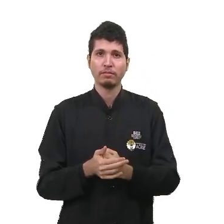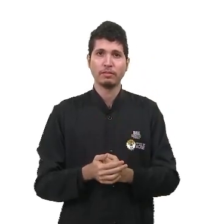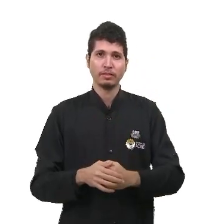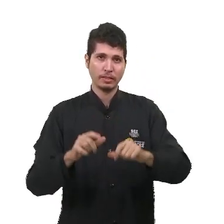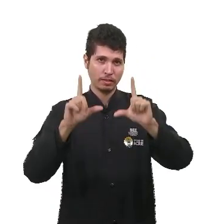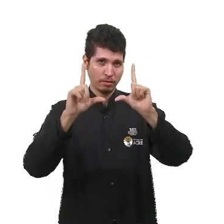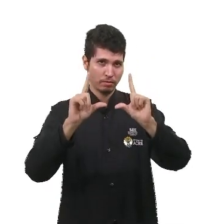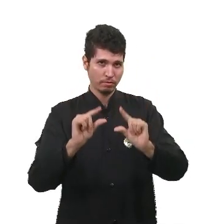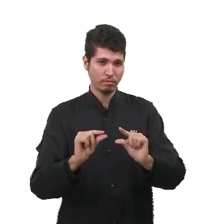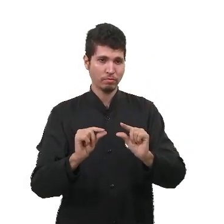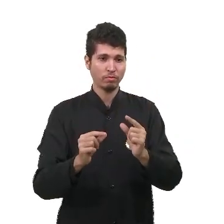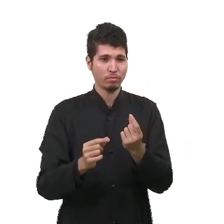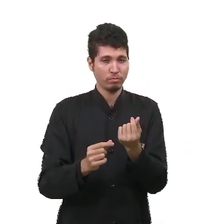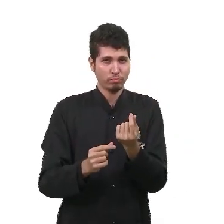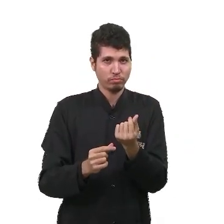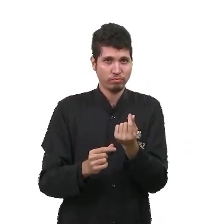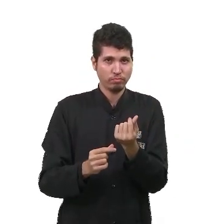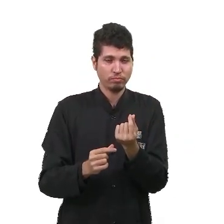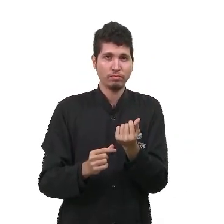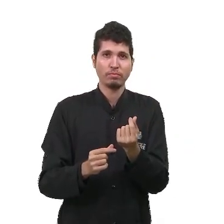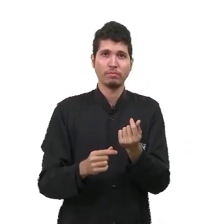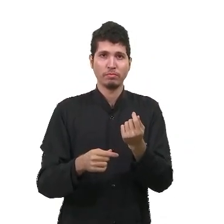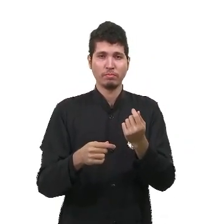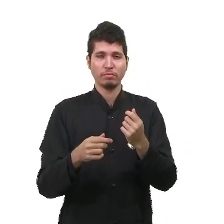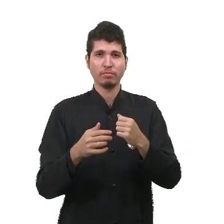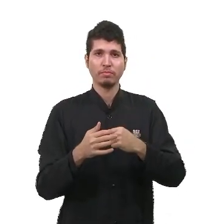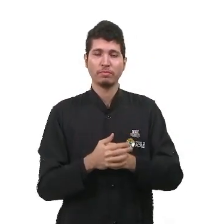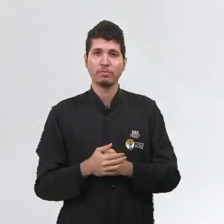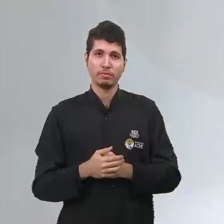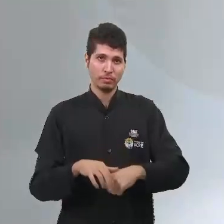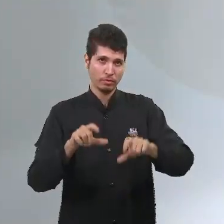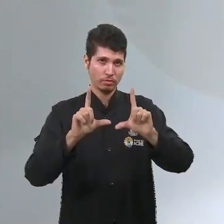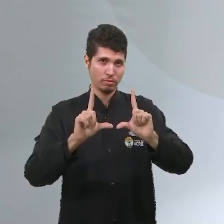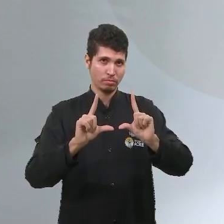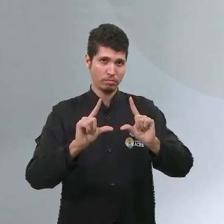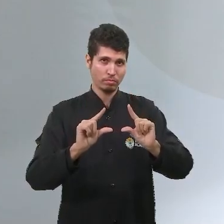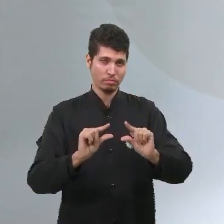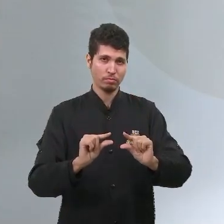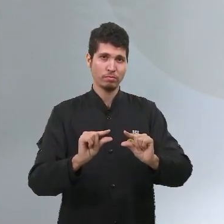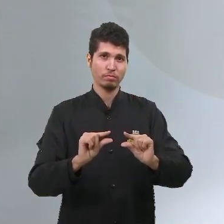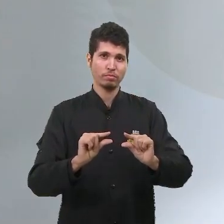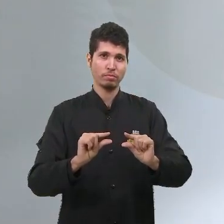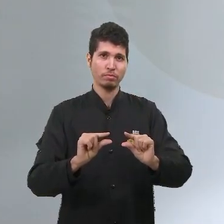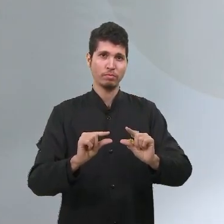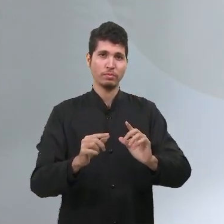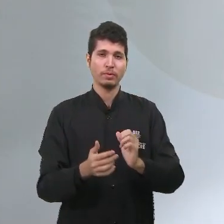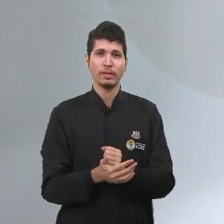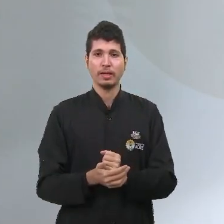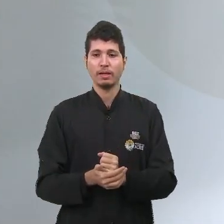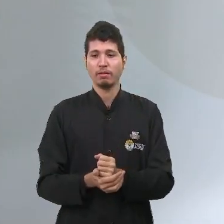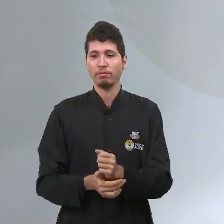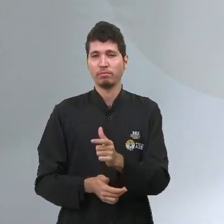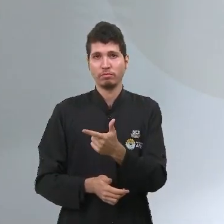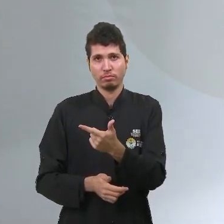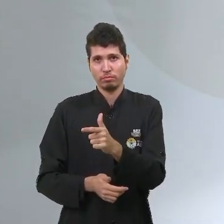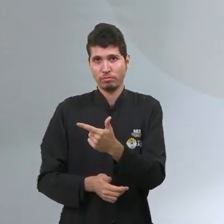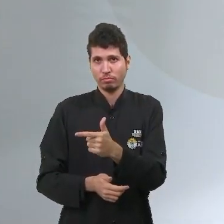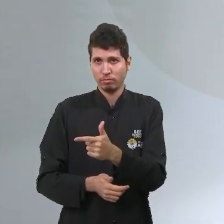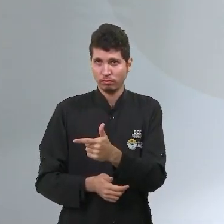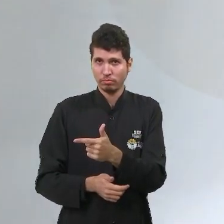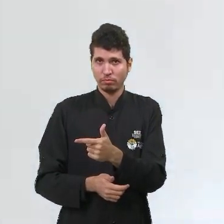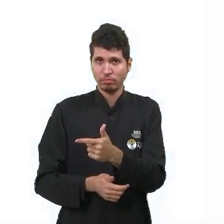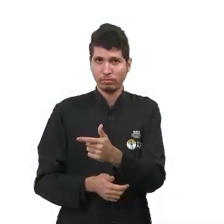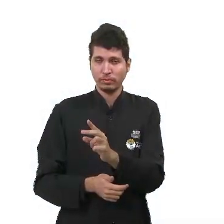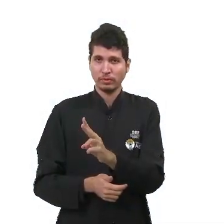de custos. Consequentemente, também vai diminuir a chamada mão de obra. Olha que